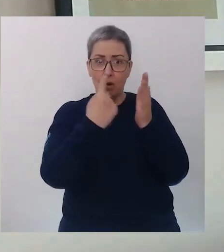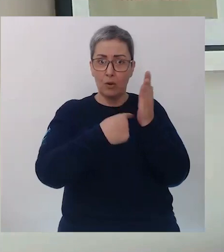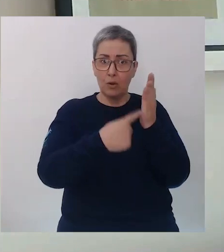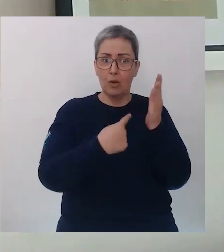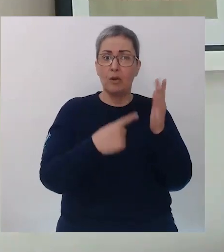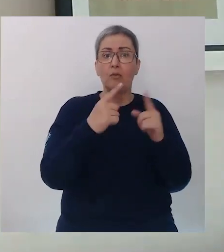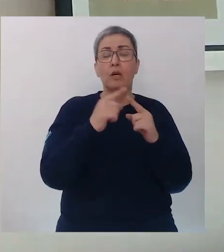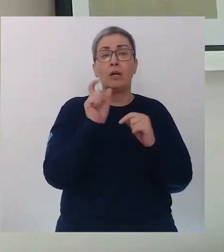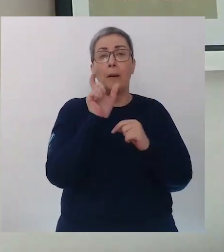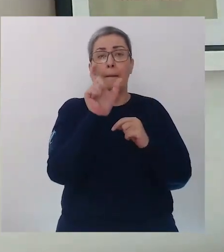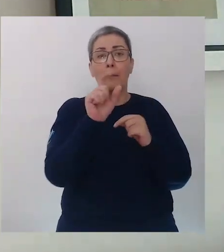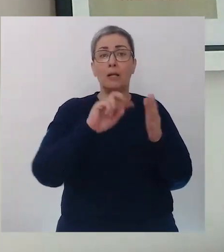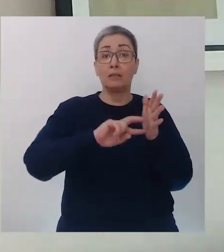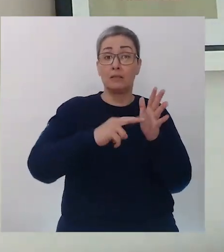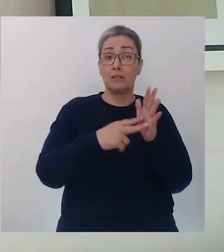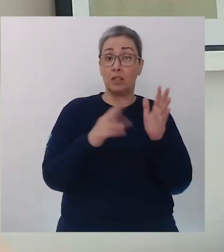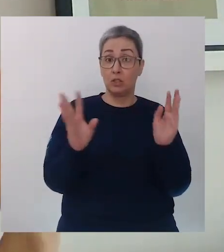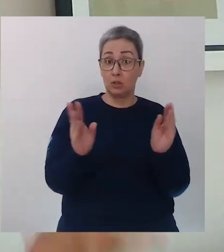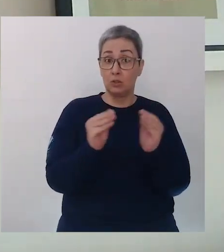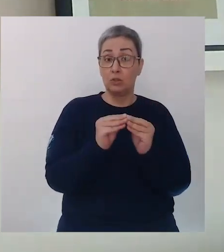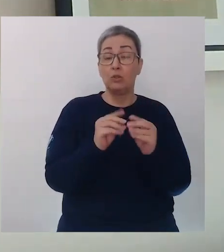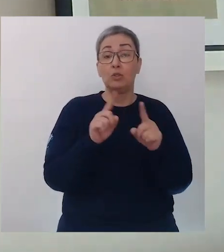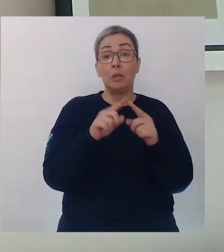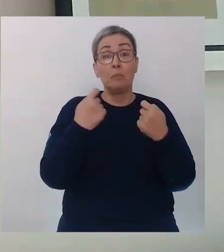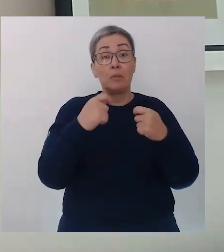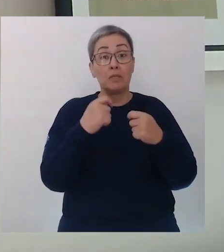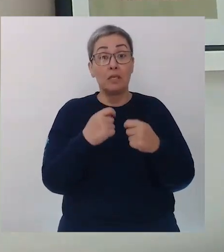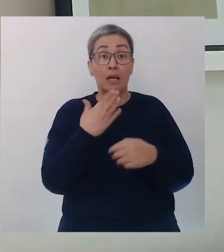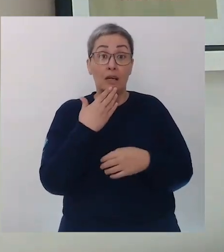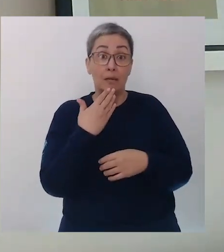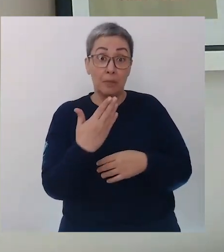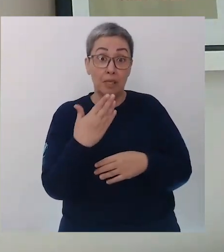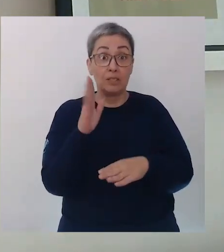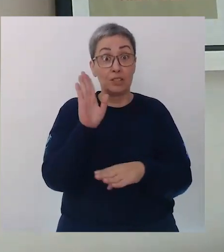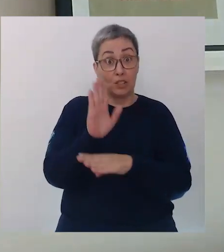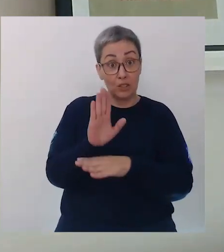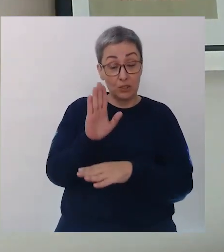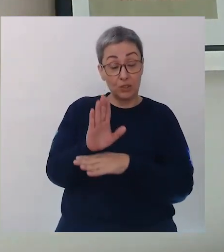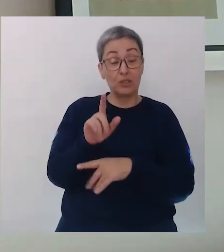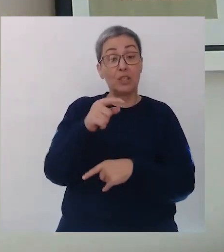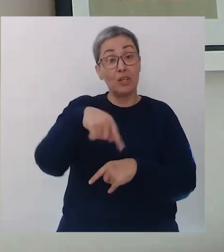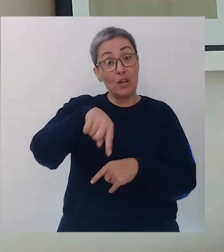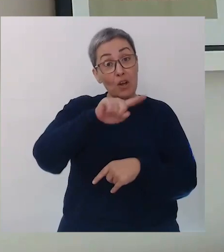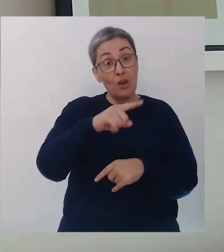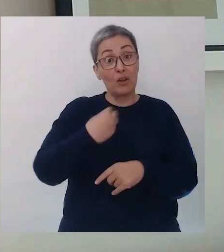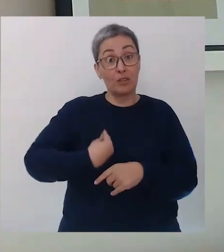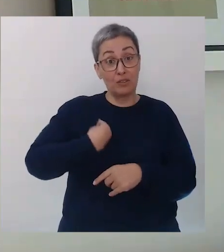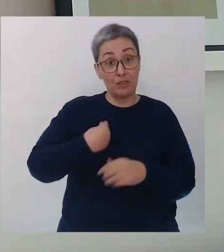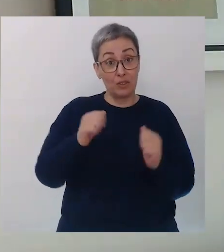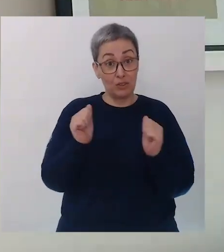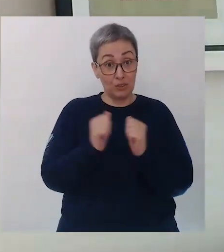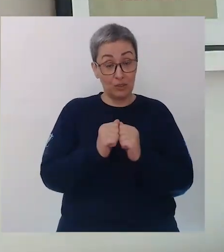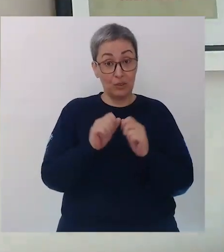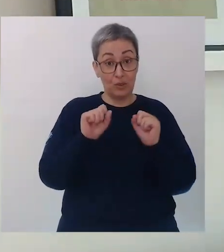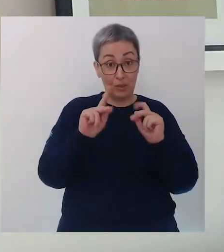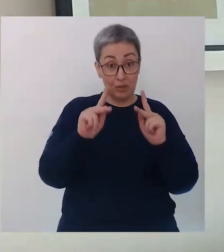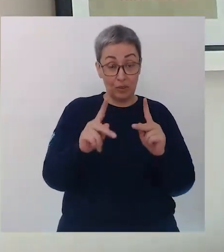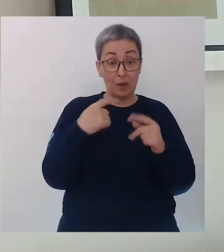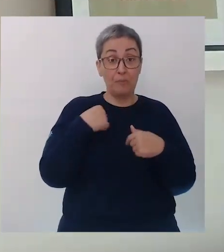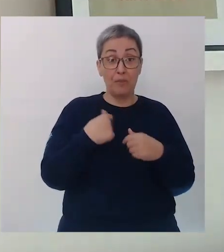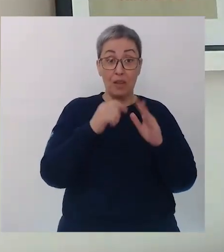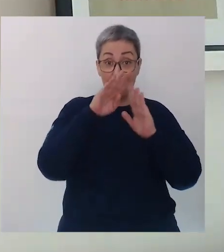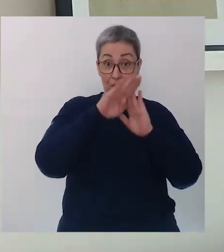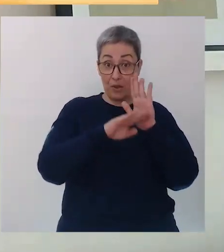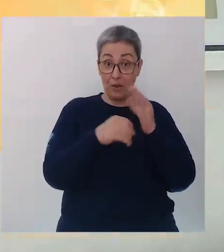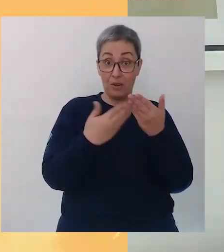caderno, né, a palavra e o significado. Se vocês precisarem de ajuda, vocês já sabem que vocês podem pedir para alguém aí da convivência de vocês. Tá bom? Então, aí ó,